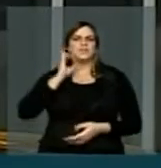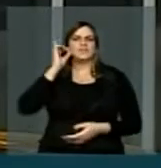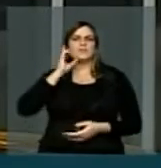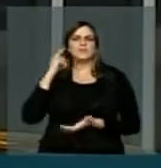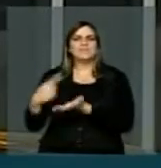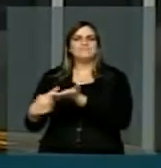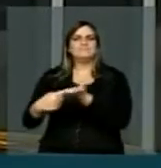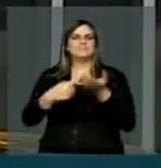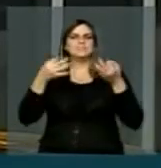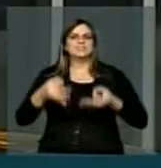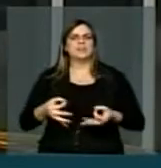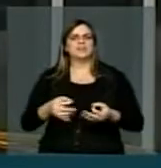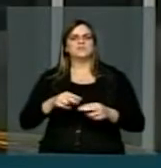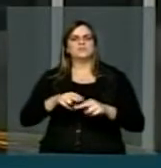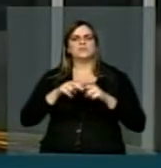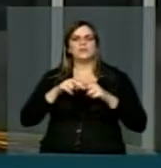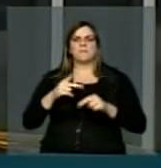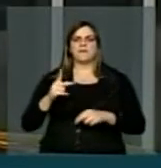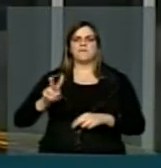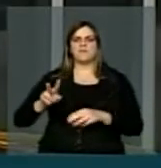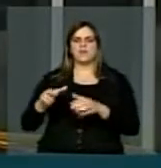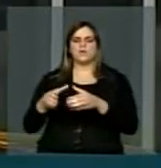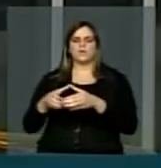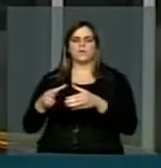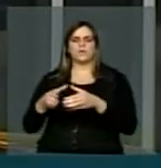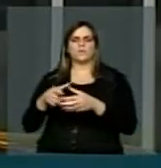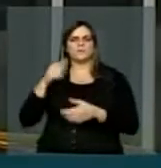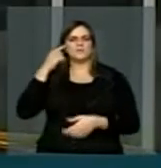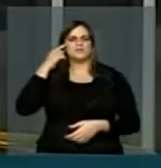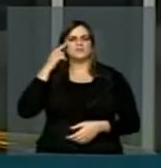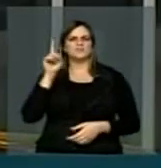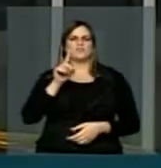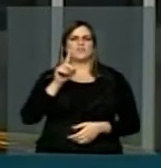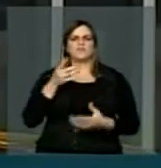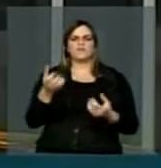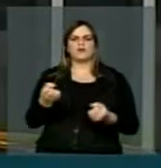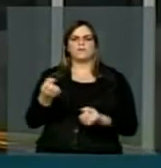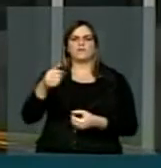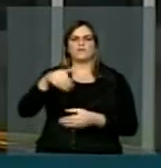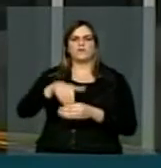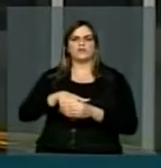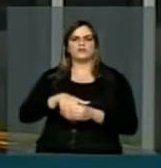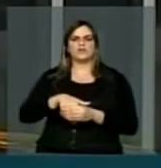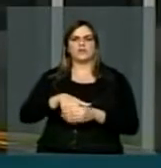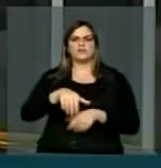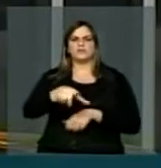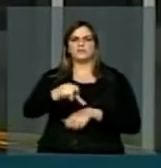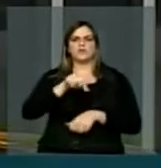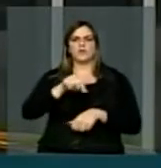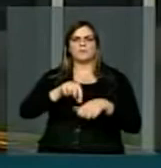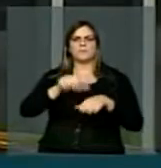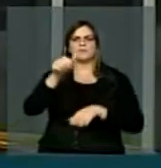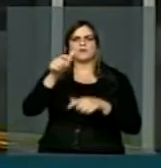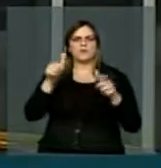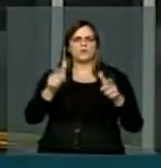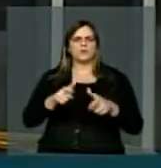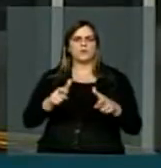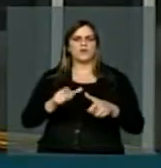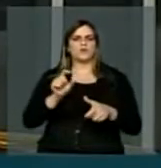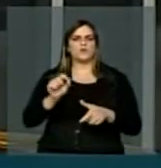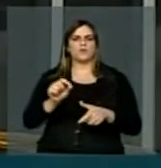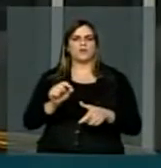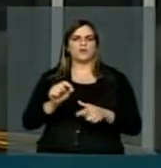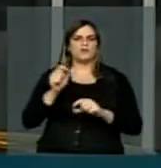a bancada do Partido Verde entendeu de votar a prioridade